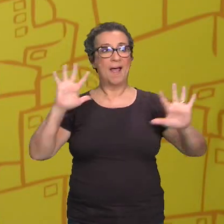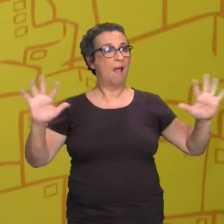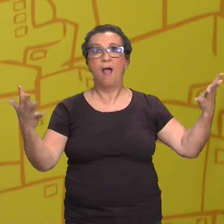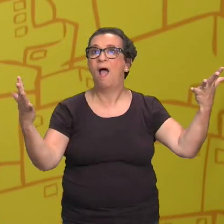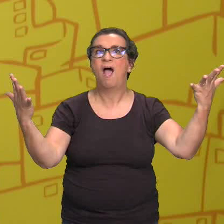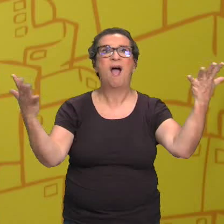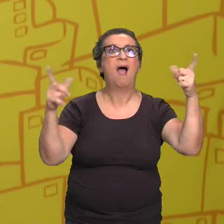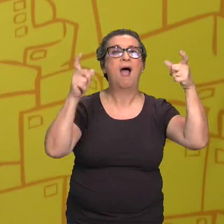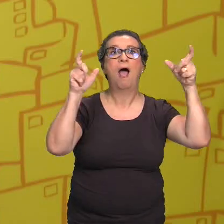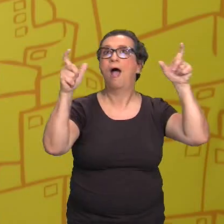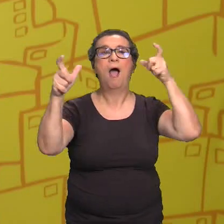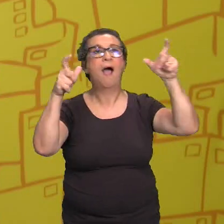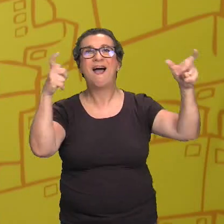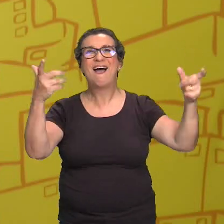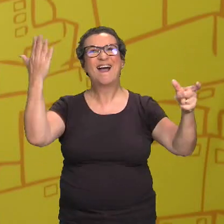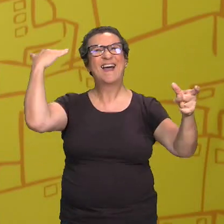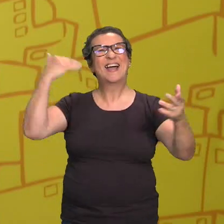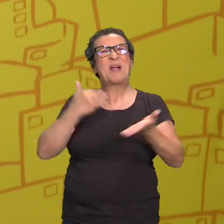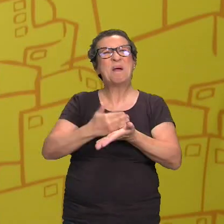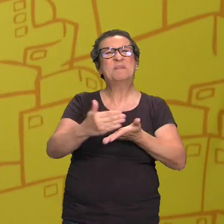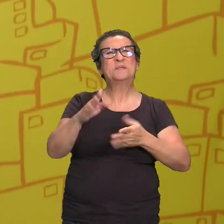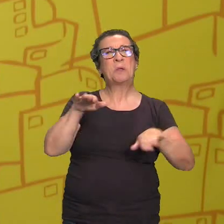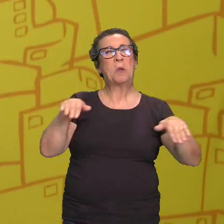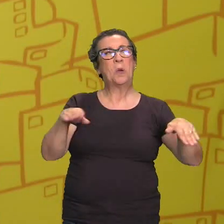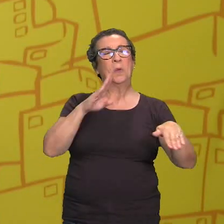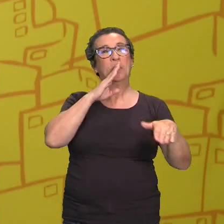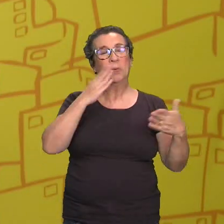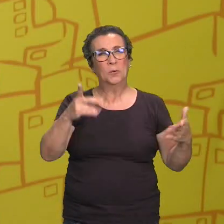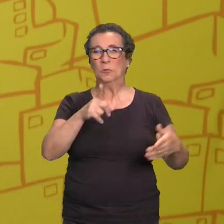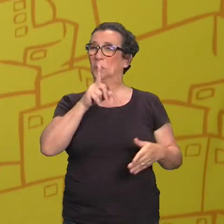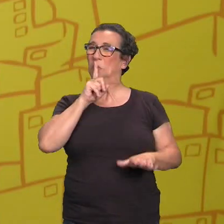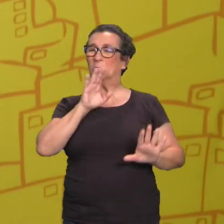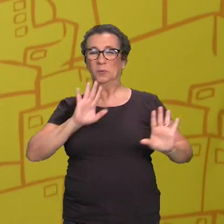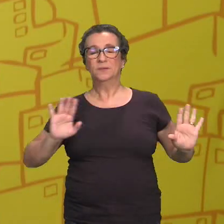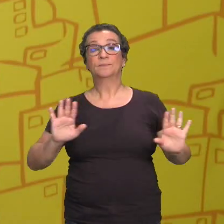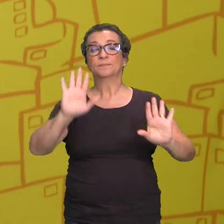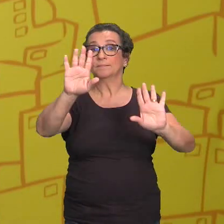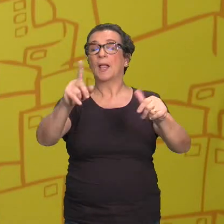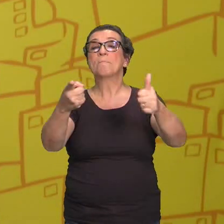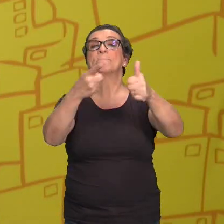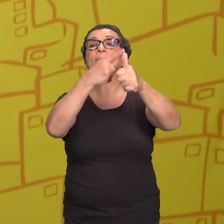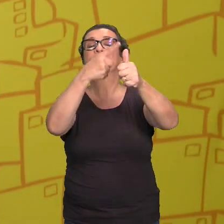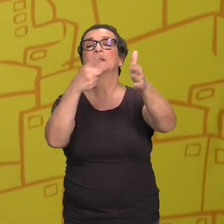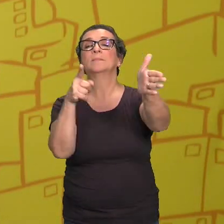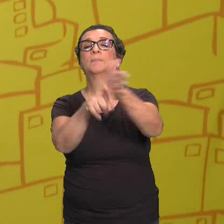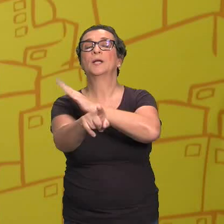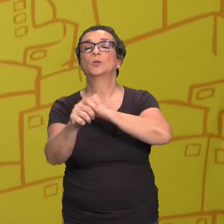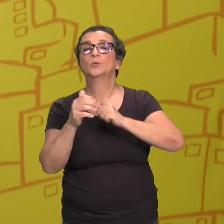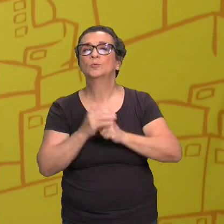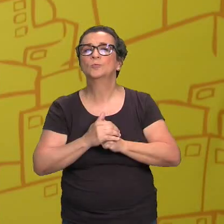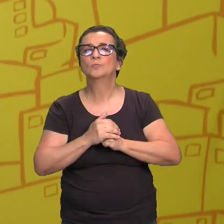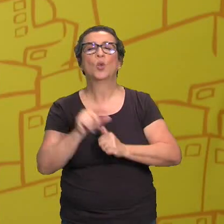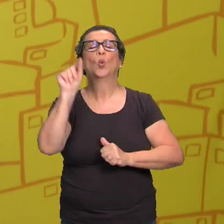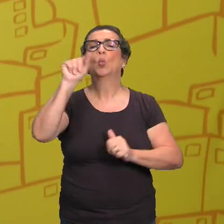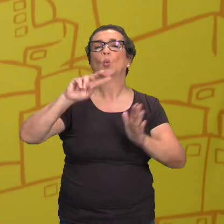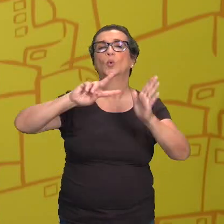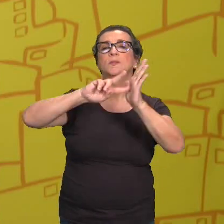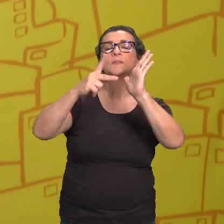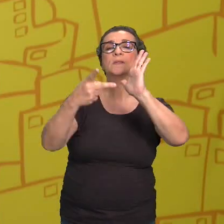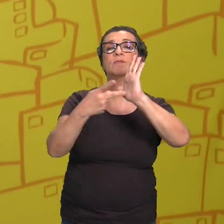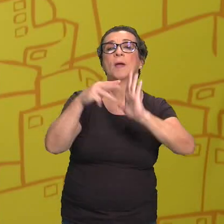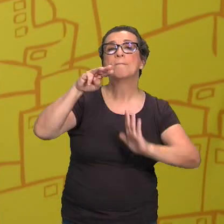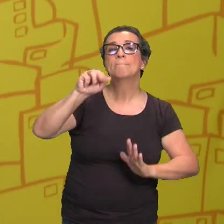vivo do que quando começáramos, antes do silêncio. Primeira pergunta. O que significa